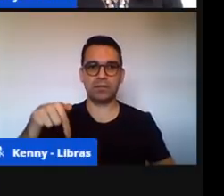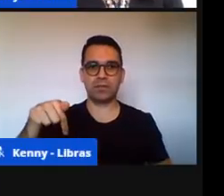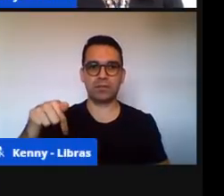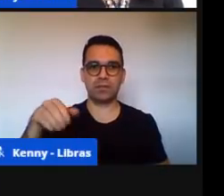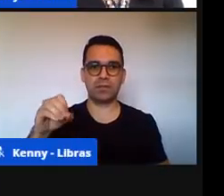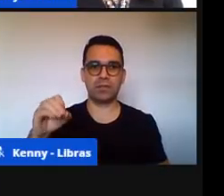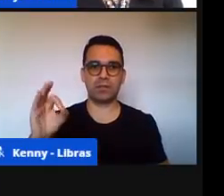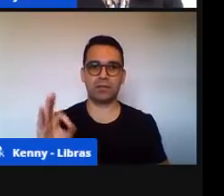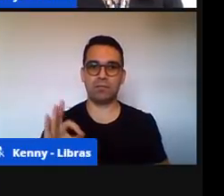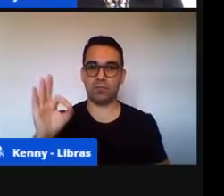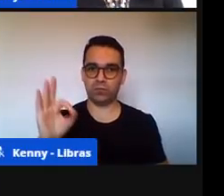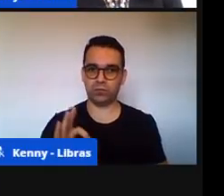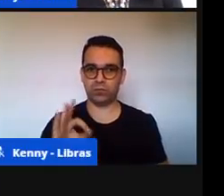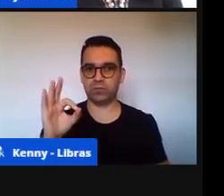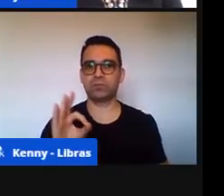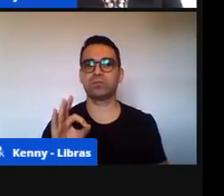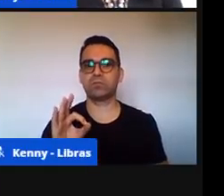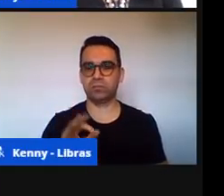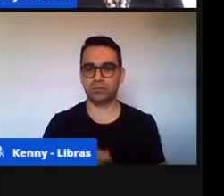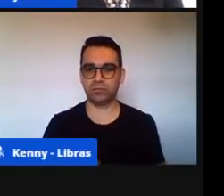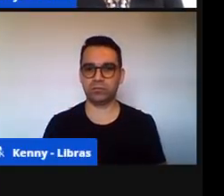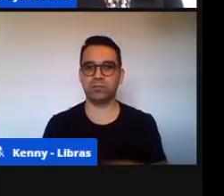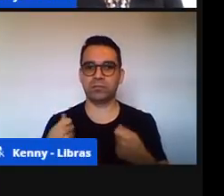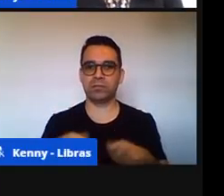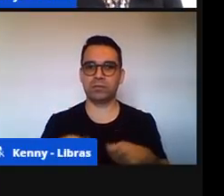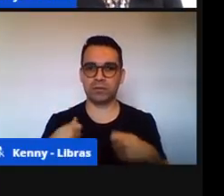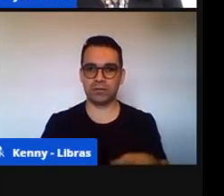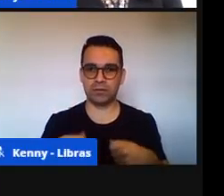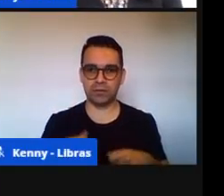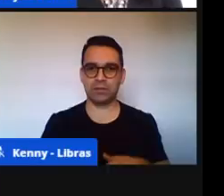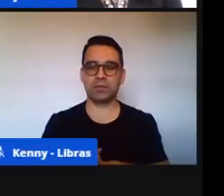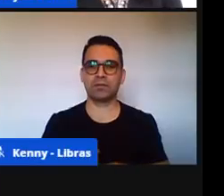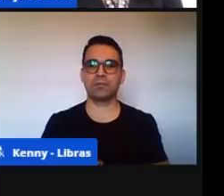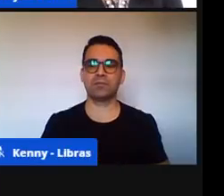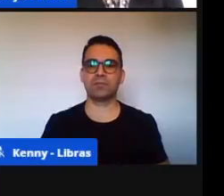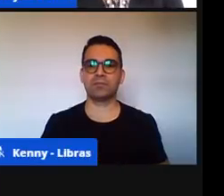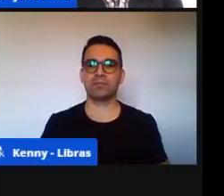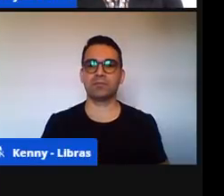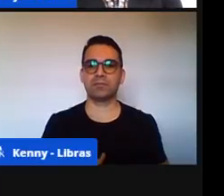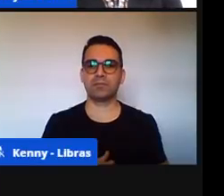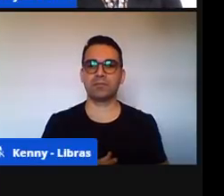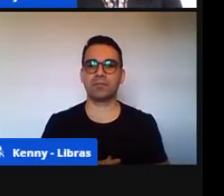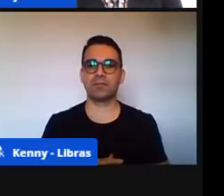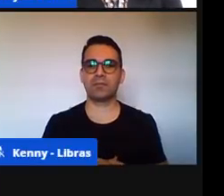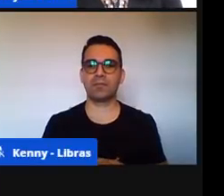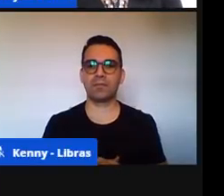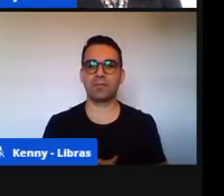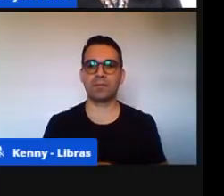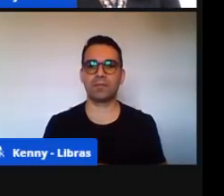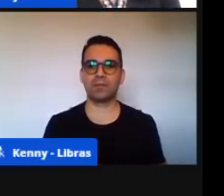para garantir que o manipulador de alimento não vai ser vetor de contaminação do alimento que está sendo produzido.